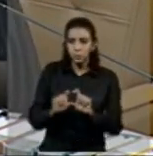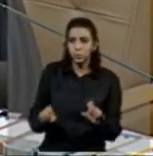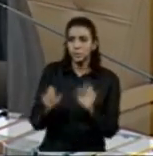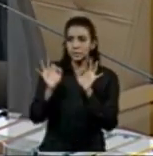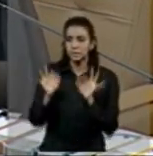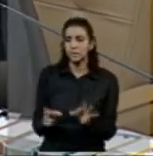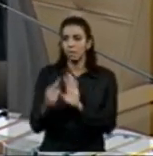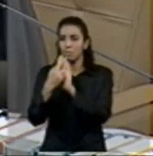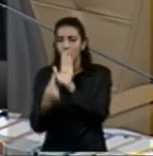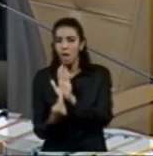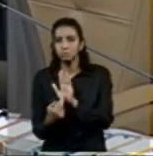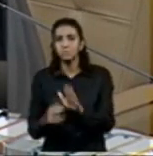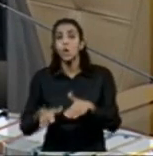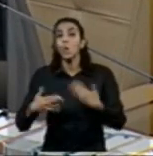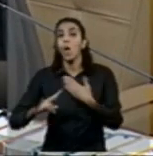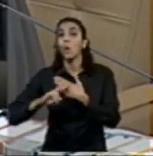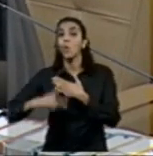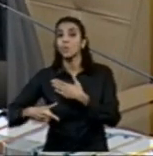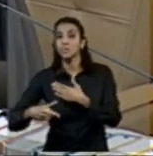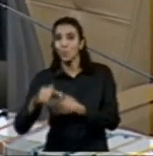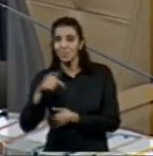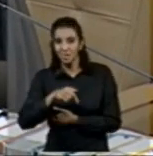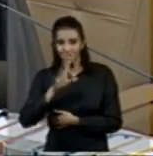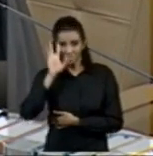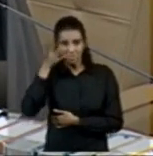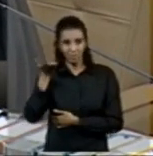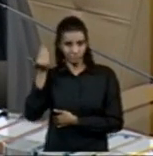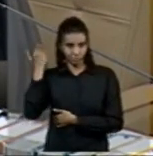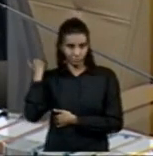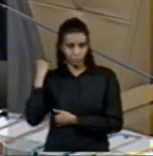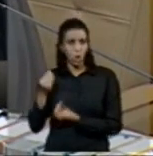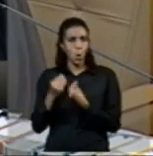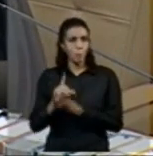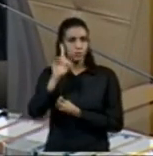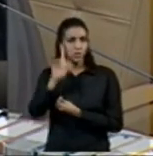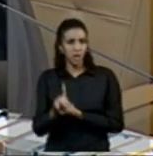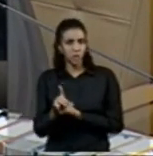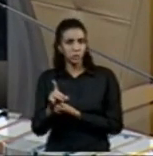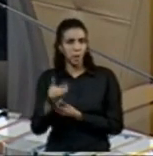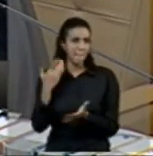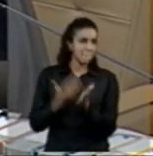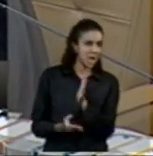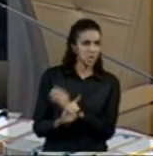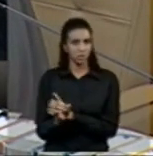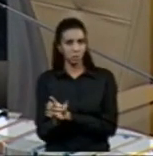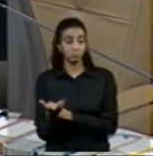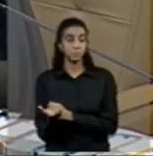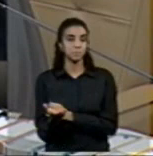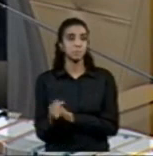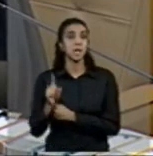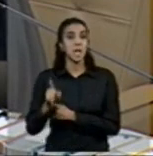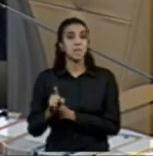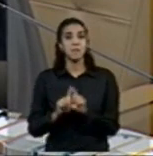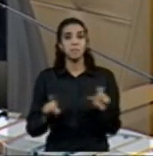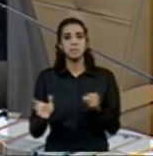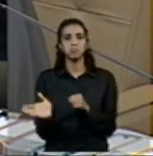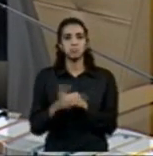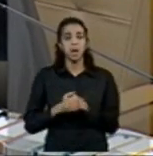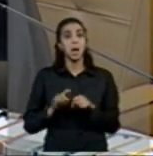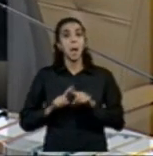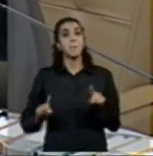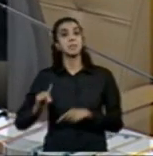consequências desta autorização para os direitos dos trabalhadores envolvidos. Esta omissão veio a ser suprida